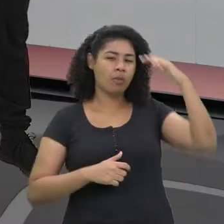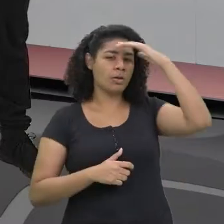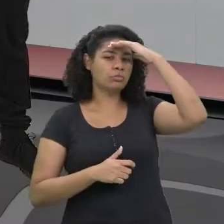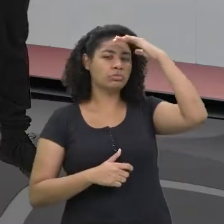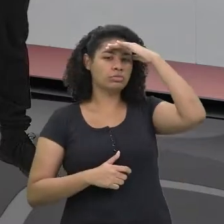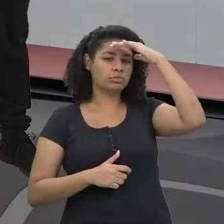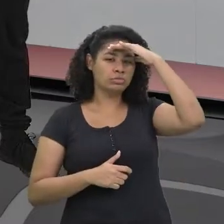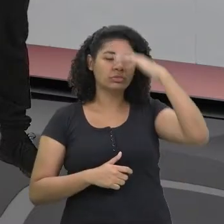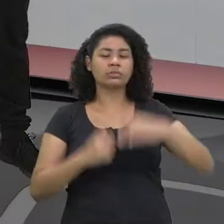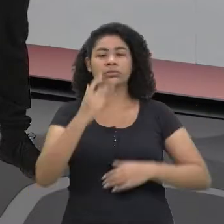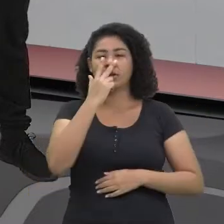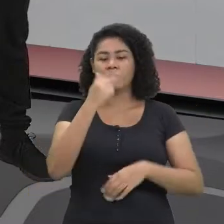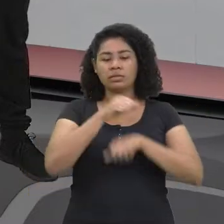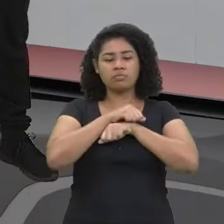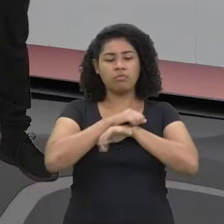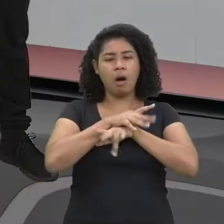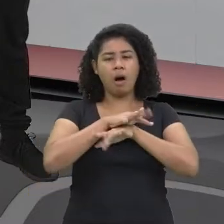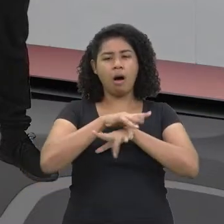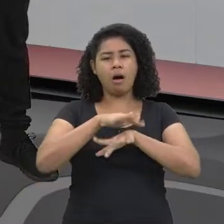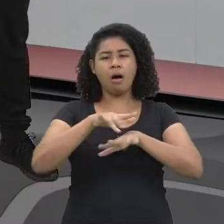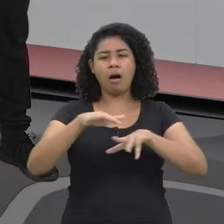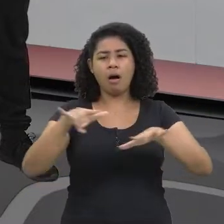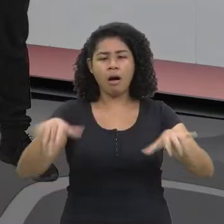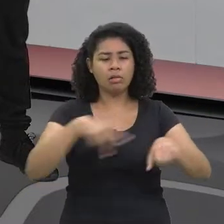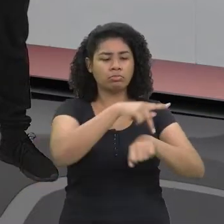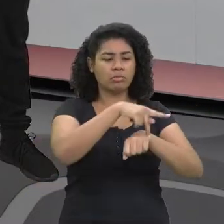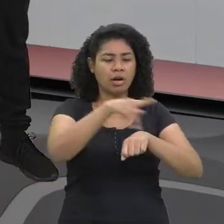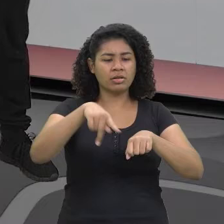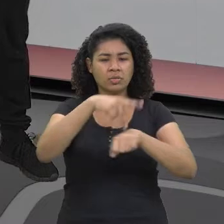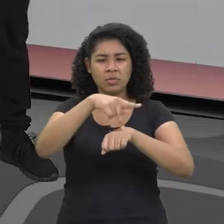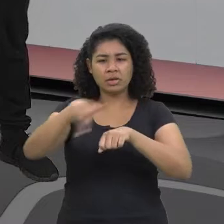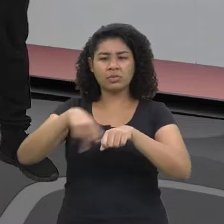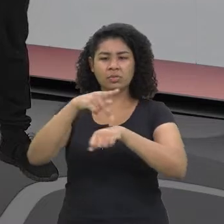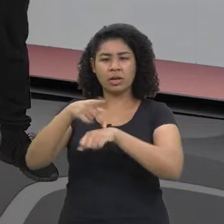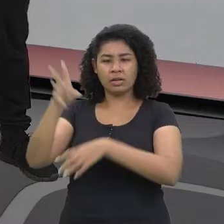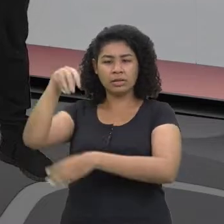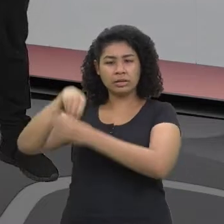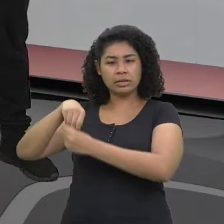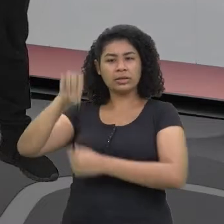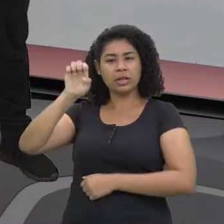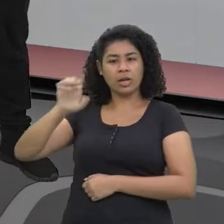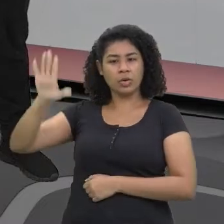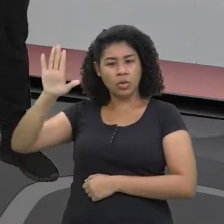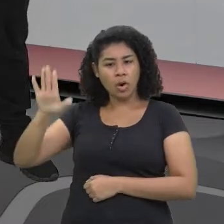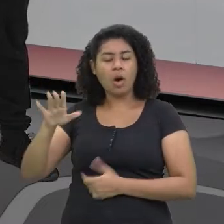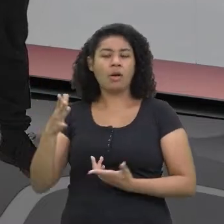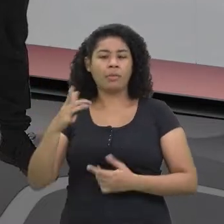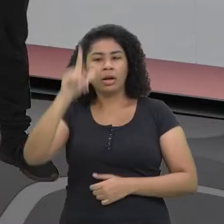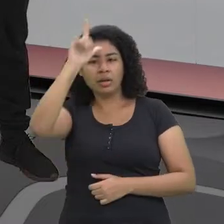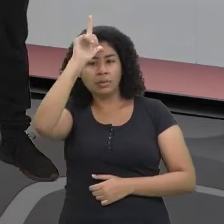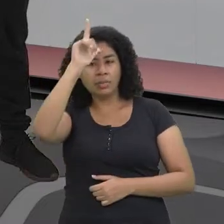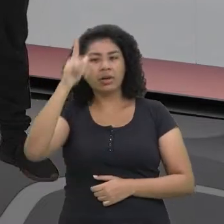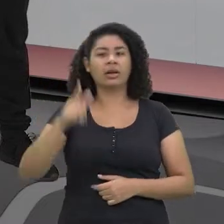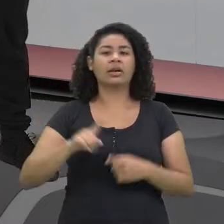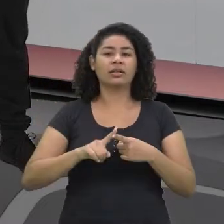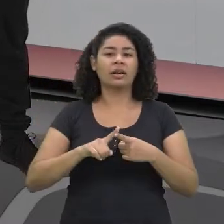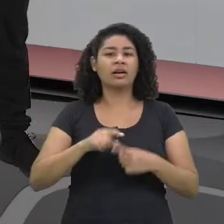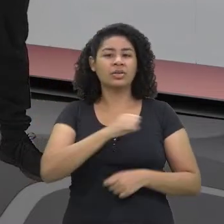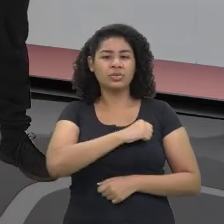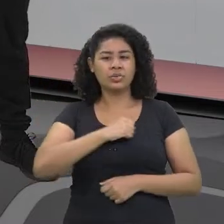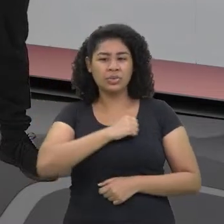se expandir, não só para outros países europeus ali, para fora da Alemanha, para fora da Suíça, França,